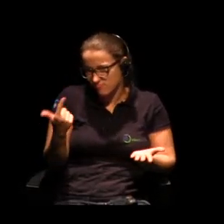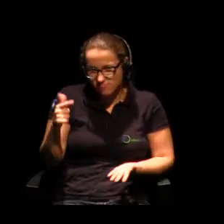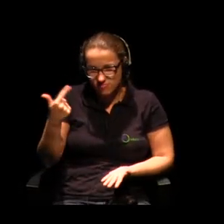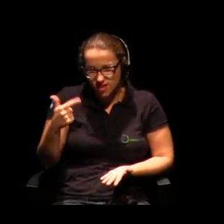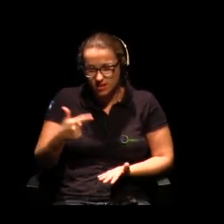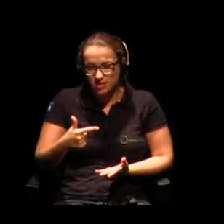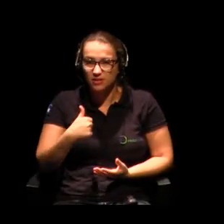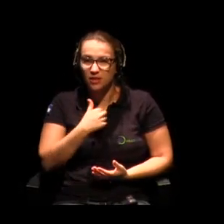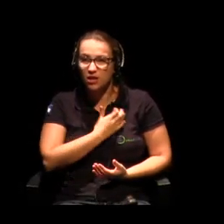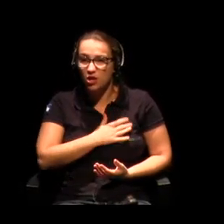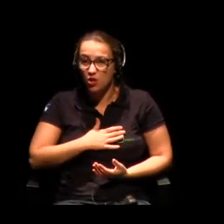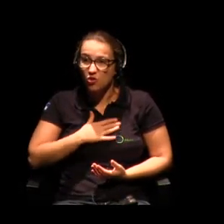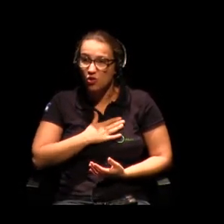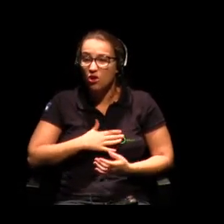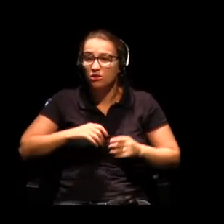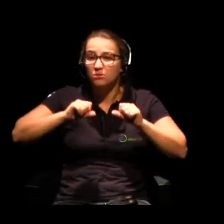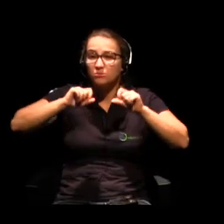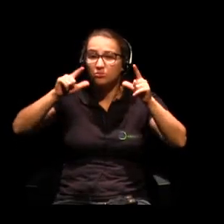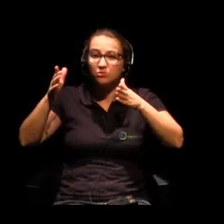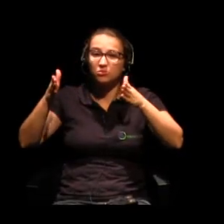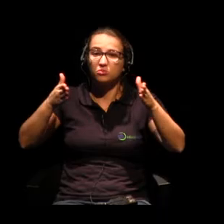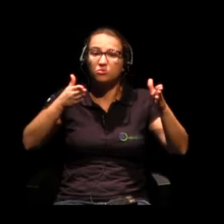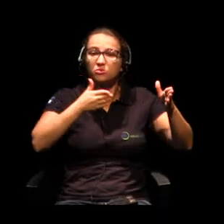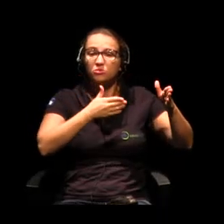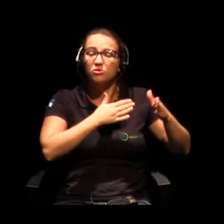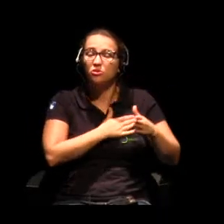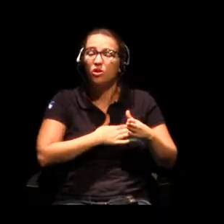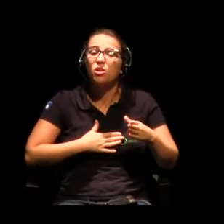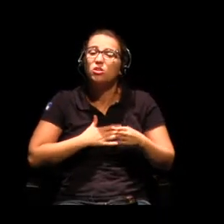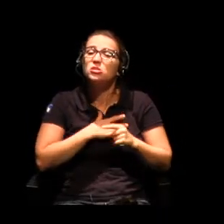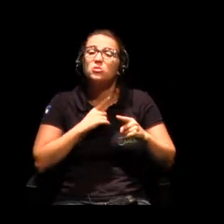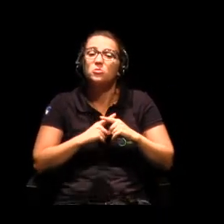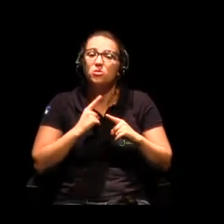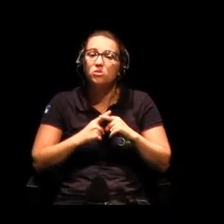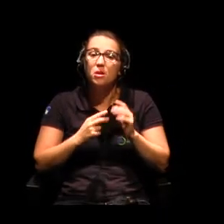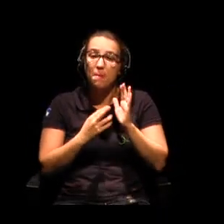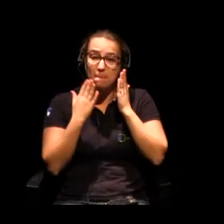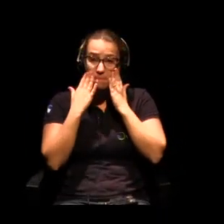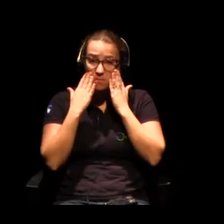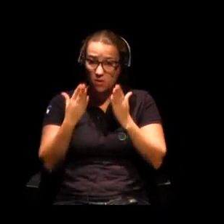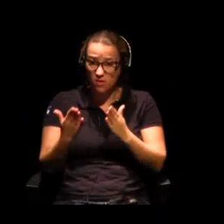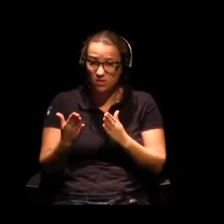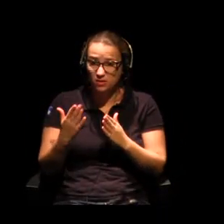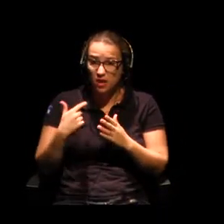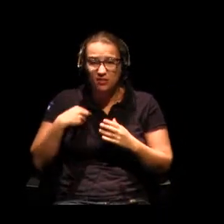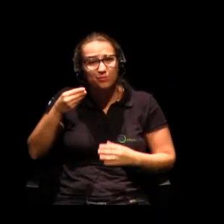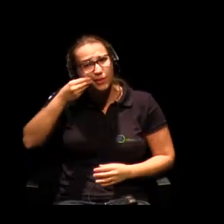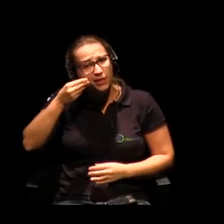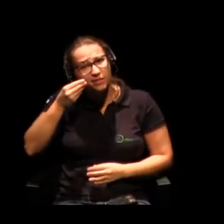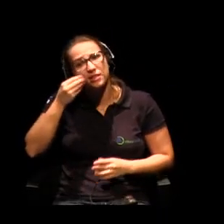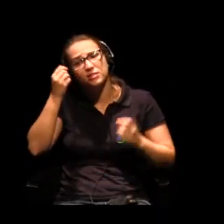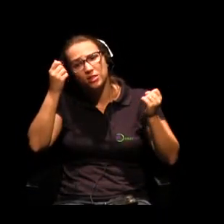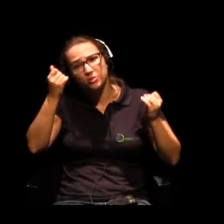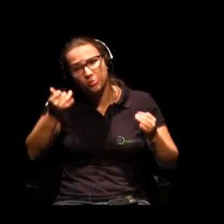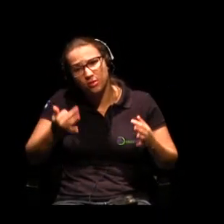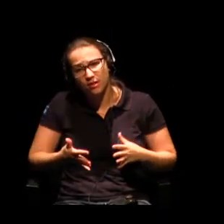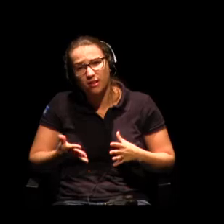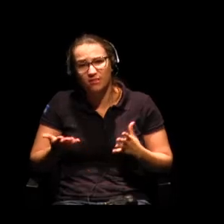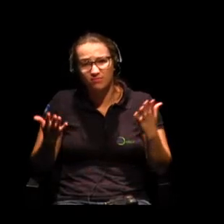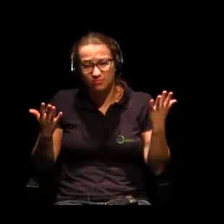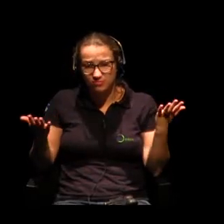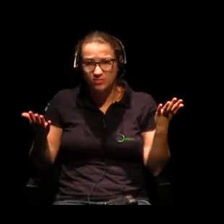não são sexy. Então, eu gosto desse clipe do John Oliver, pois nos mostra o